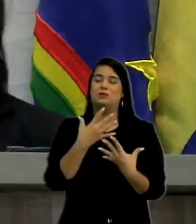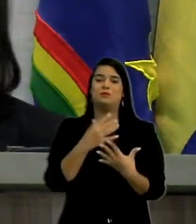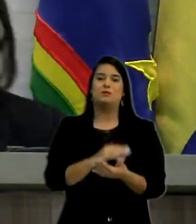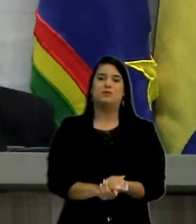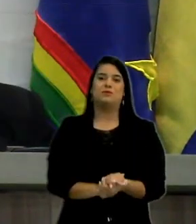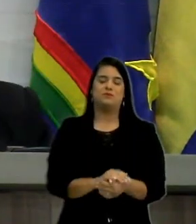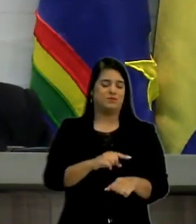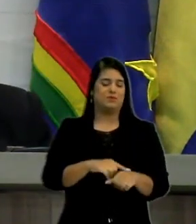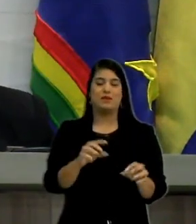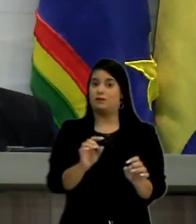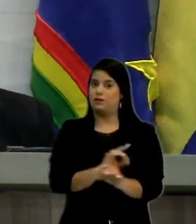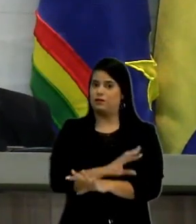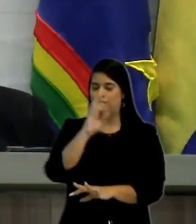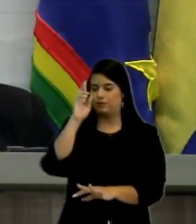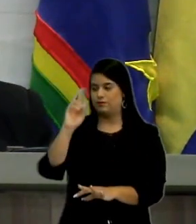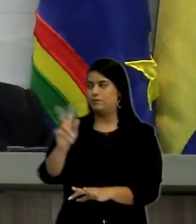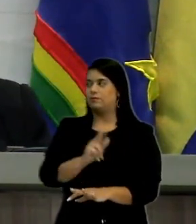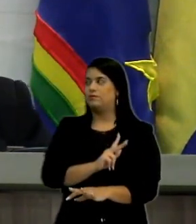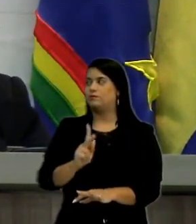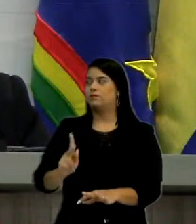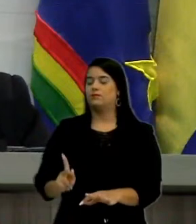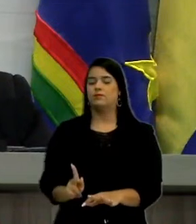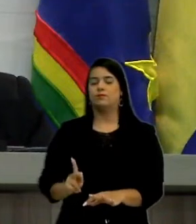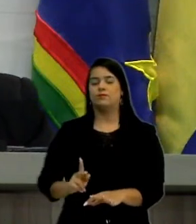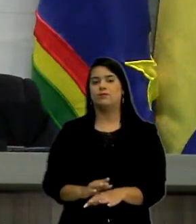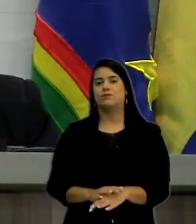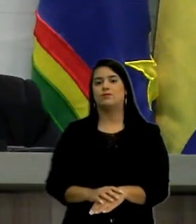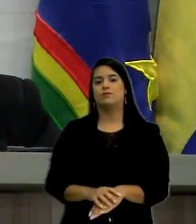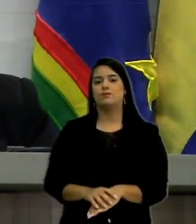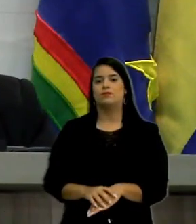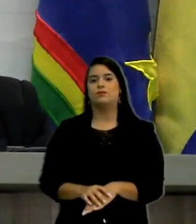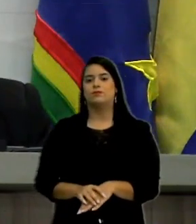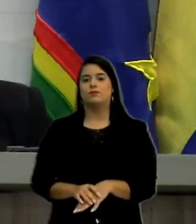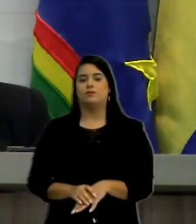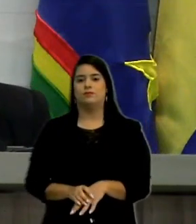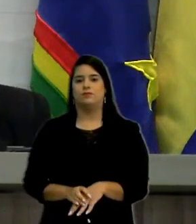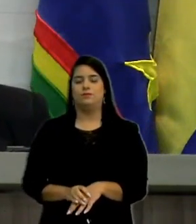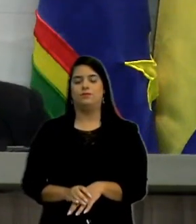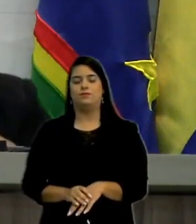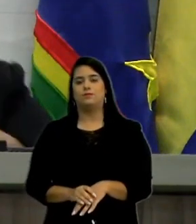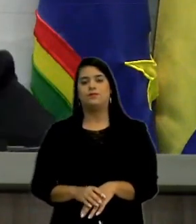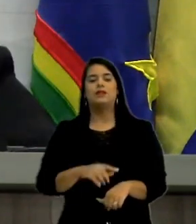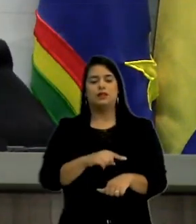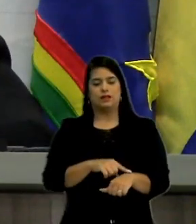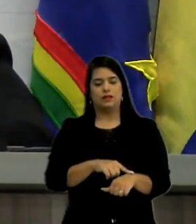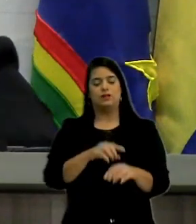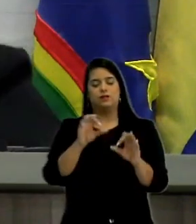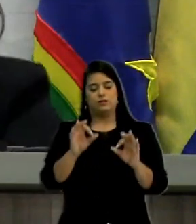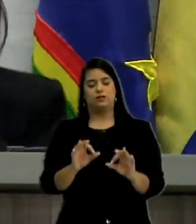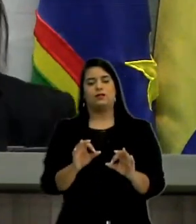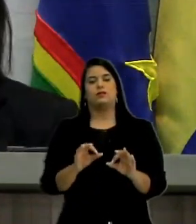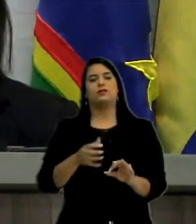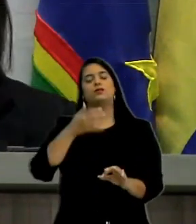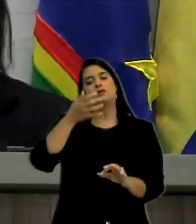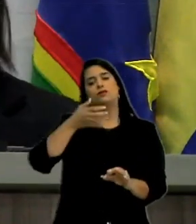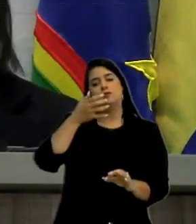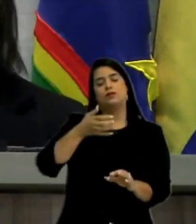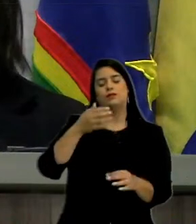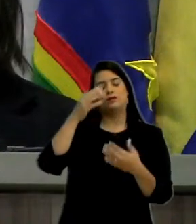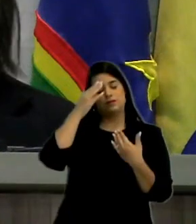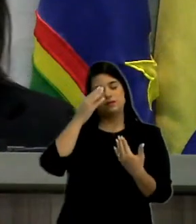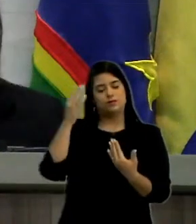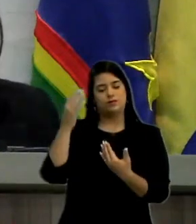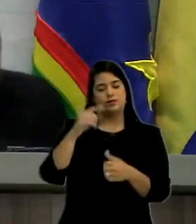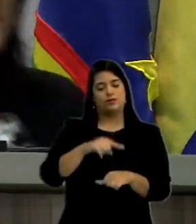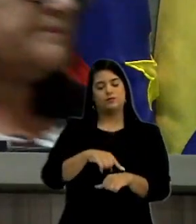tempo encerrou, senhor presidente, ia falar até do meu requerimento que coloquei, mas na hora exata irei falar. Obrigada